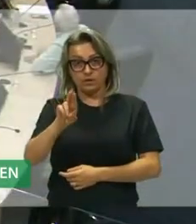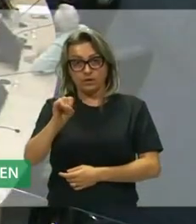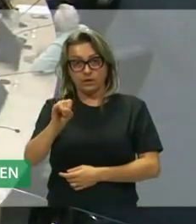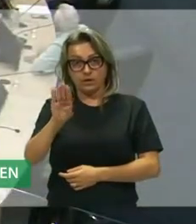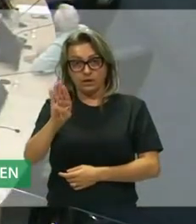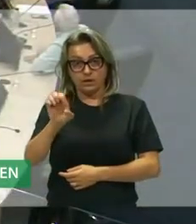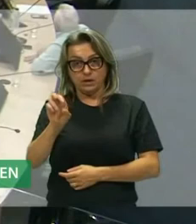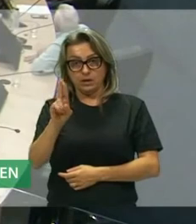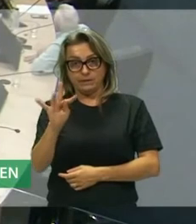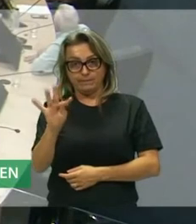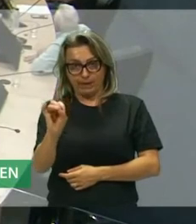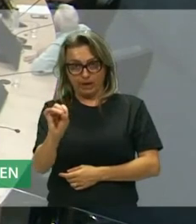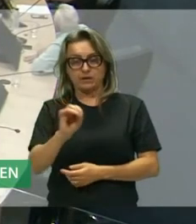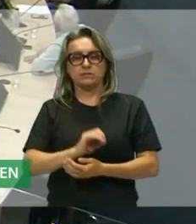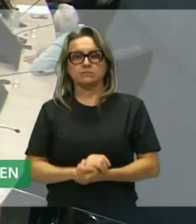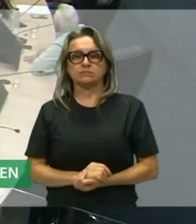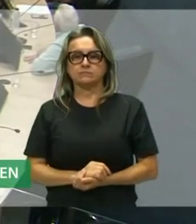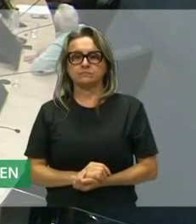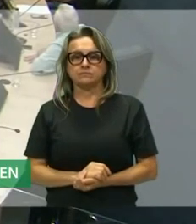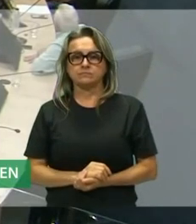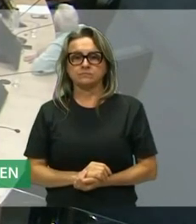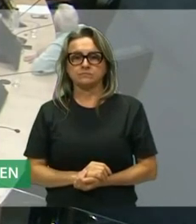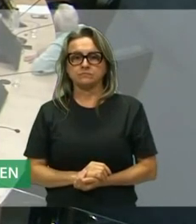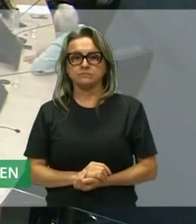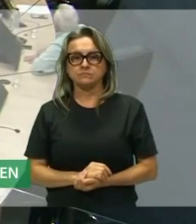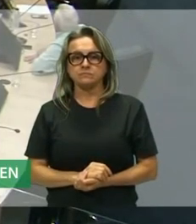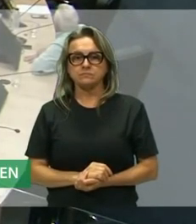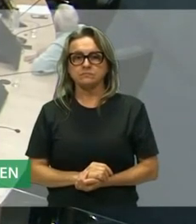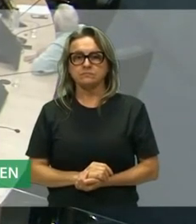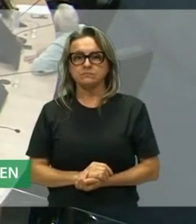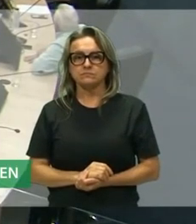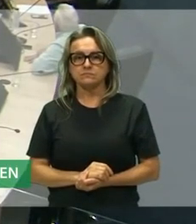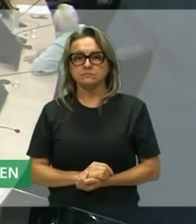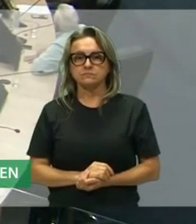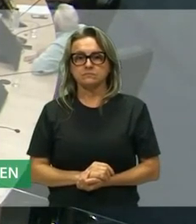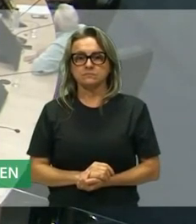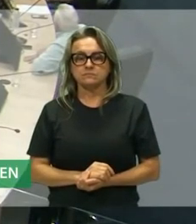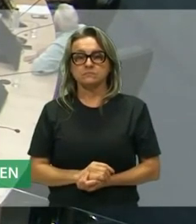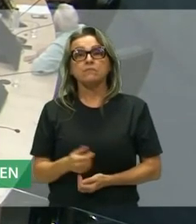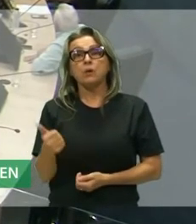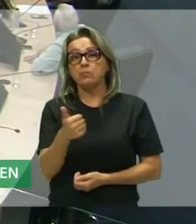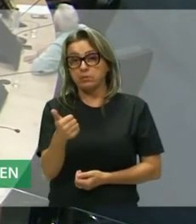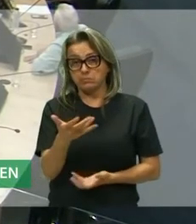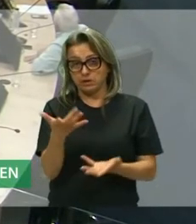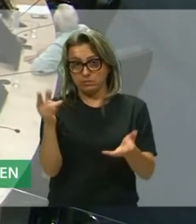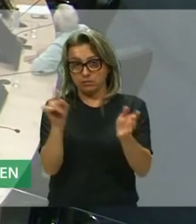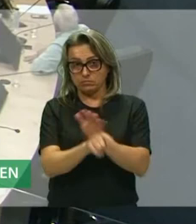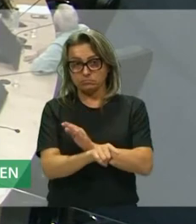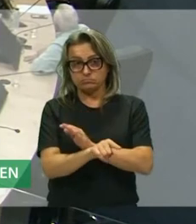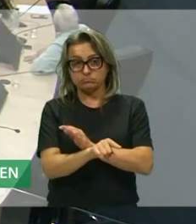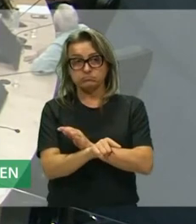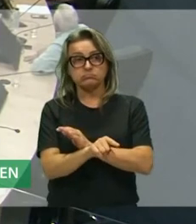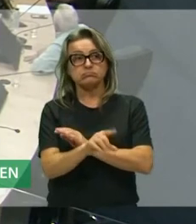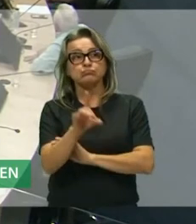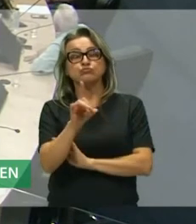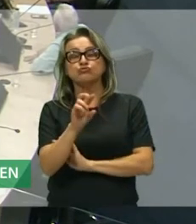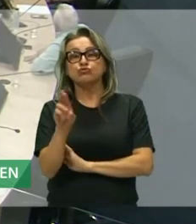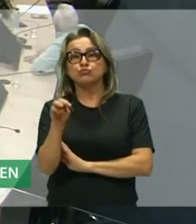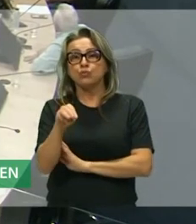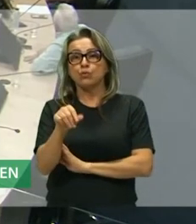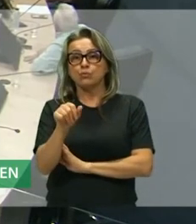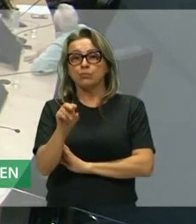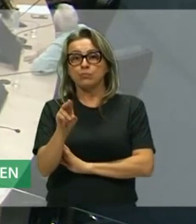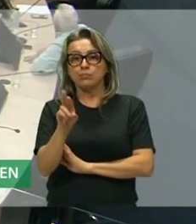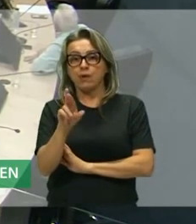Bom, eu, ouvindo tudo que foi colocado, primeiro eu gostaria de me dirigir ao doutor Mauro, meu grande amigo, né? E dizer que